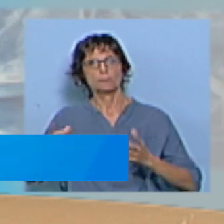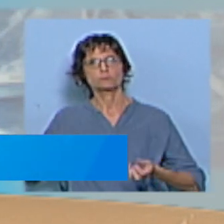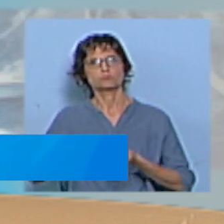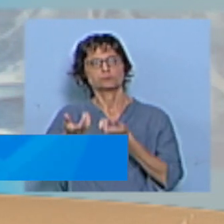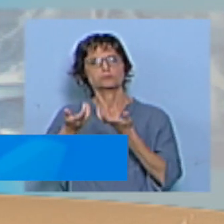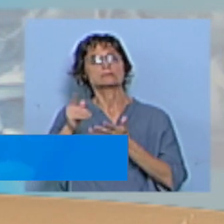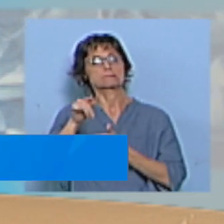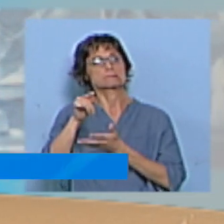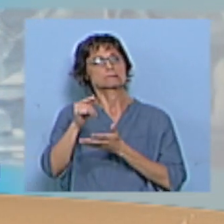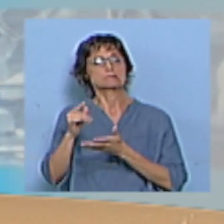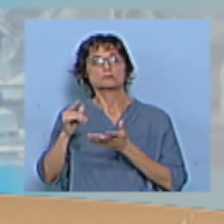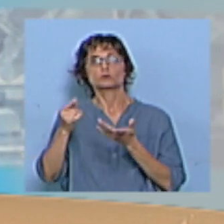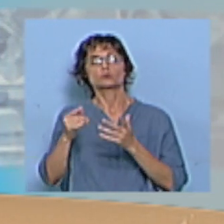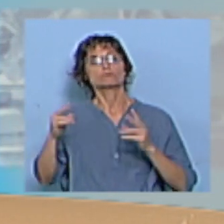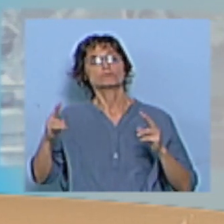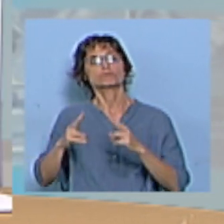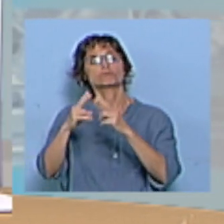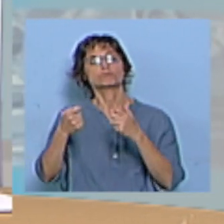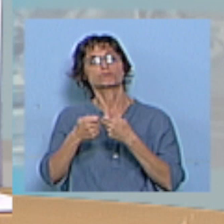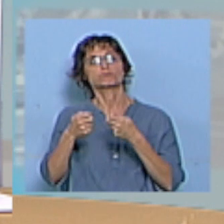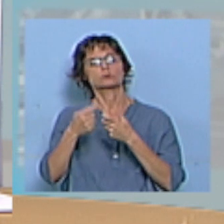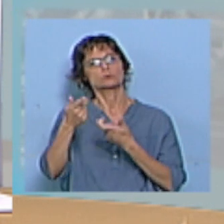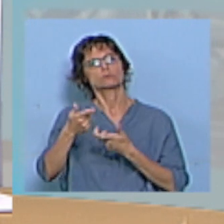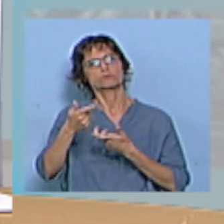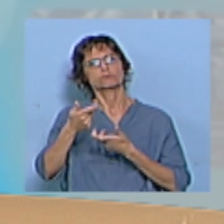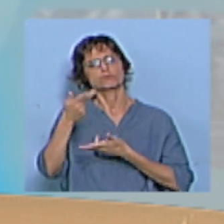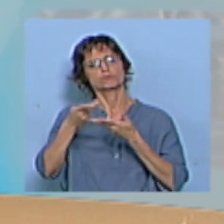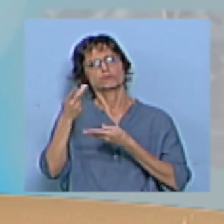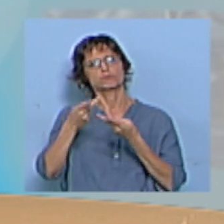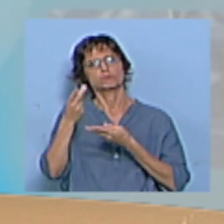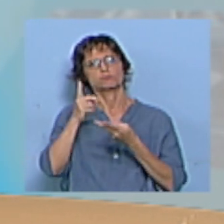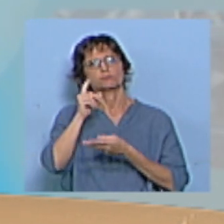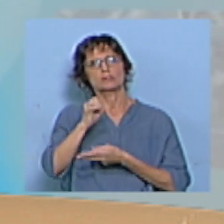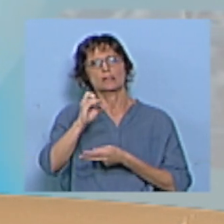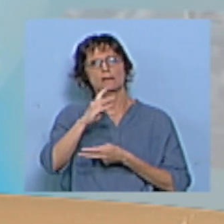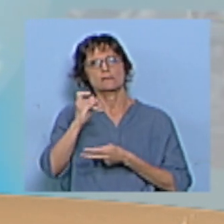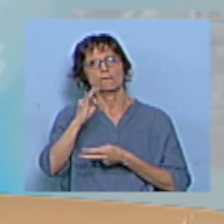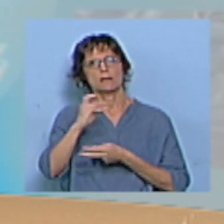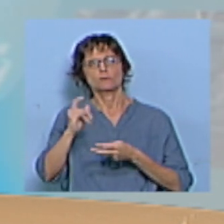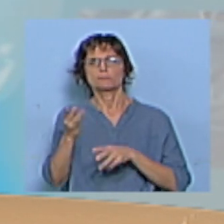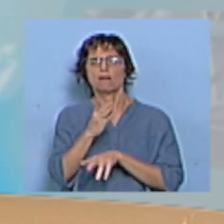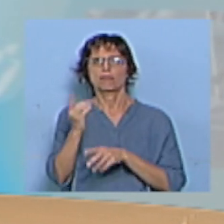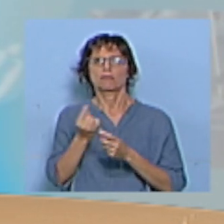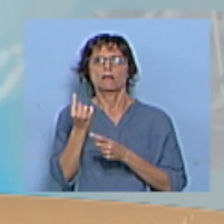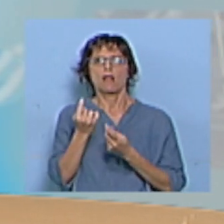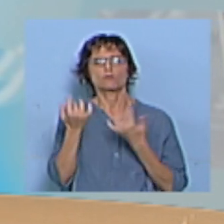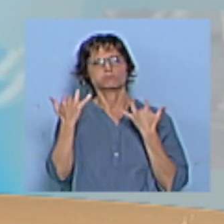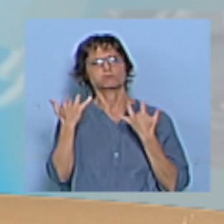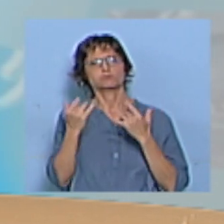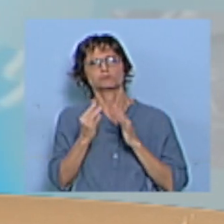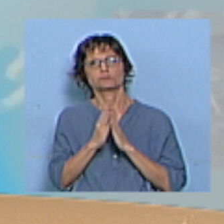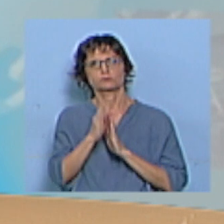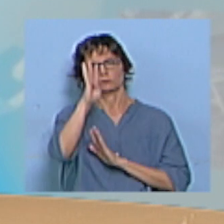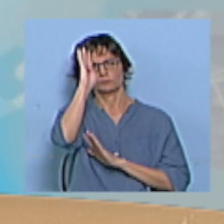de uma cimeira em Bruxelas, que vão merecer agora a análise de Graça Franco. Primeiro, mostramos-lhe acontecimentos que marcam a semana do